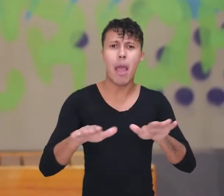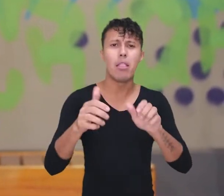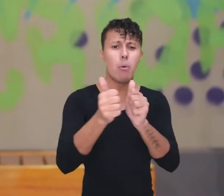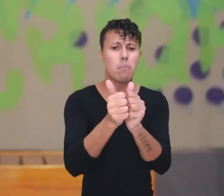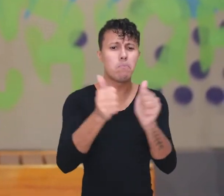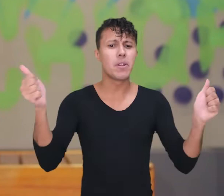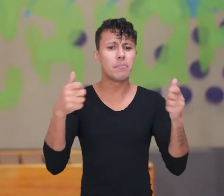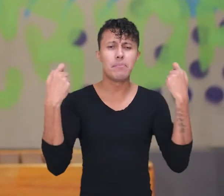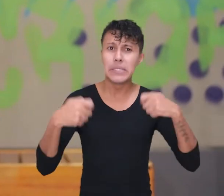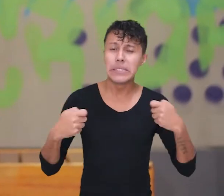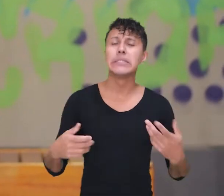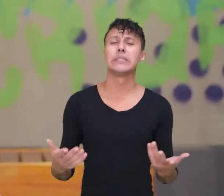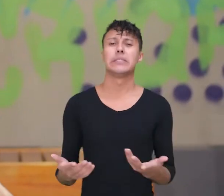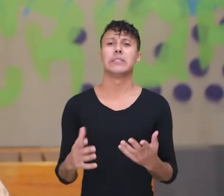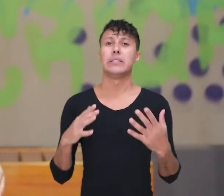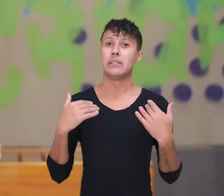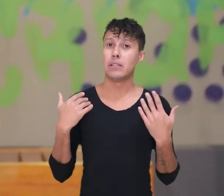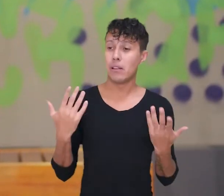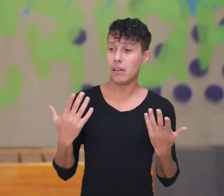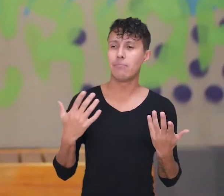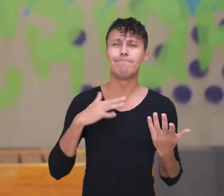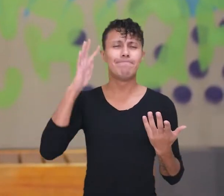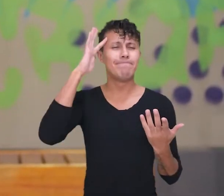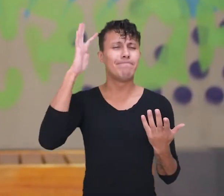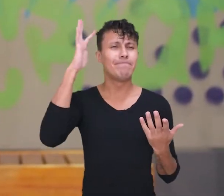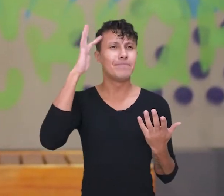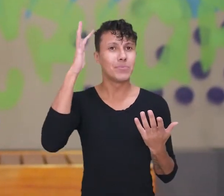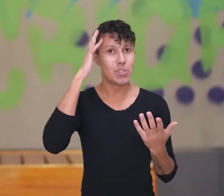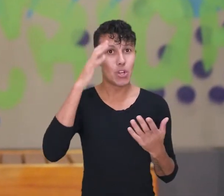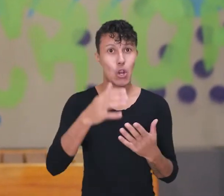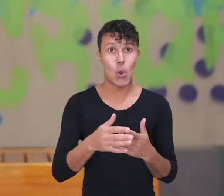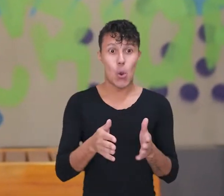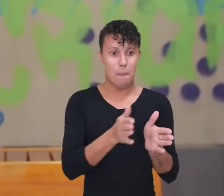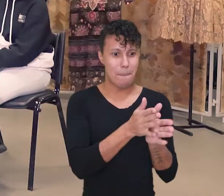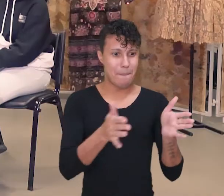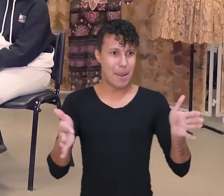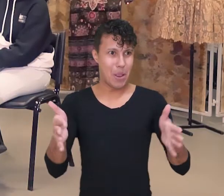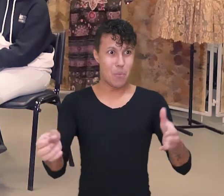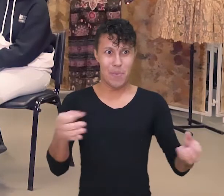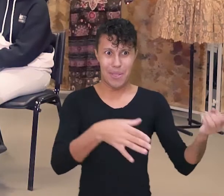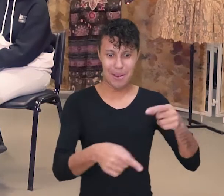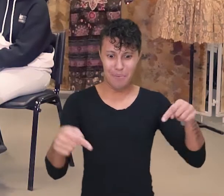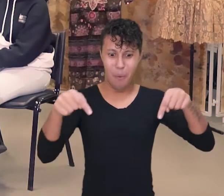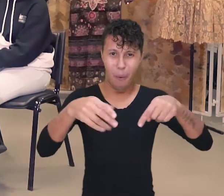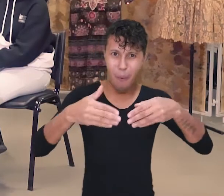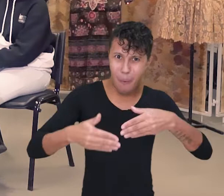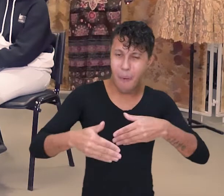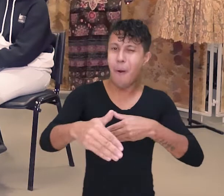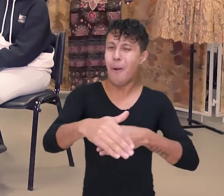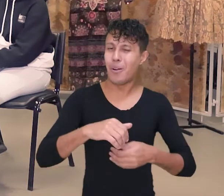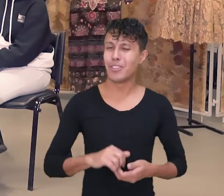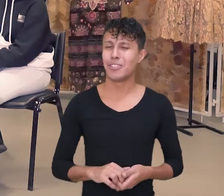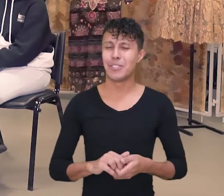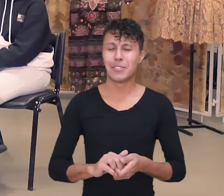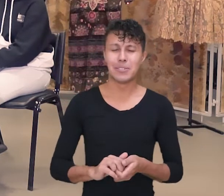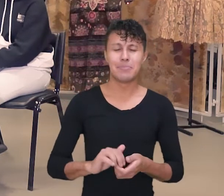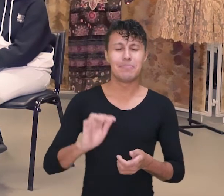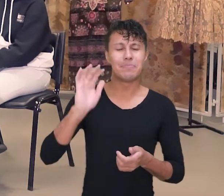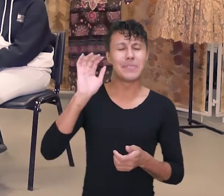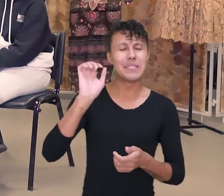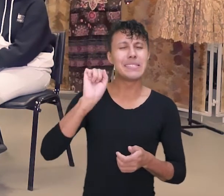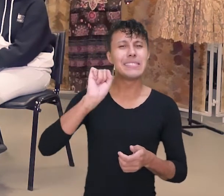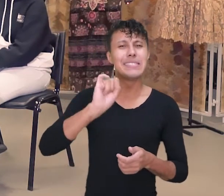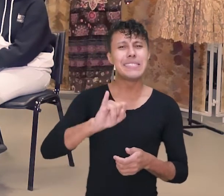para a gente pensar no modernismo hoje, né? Se a gente fosse pensando no